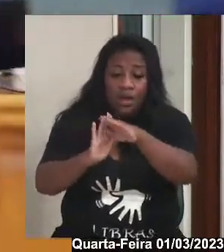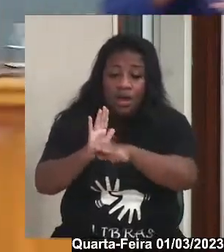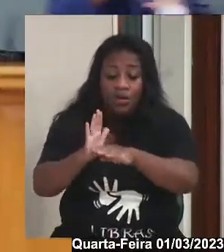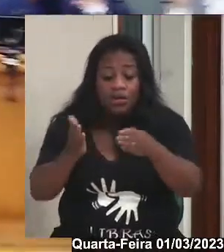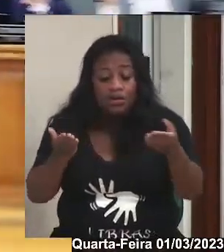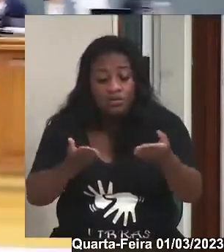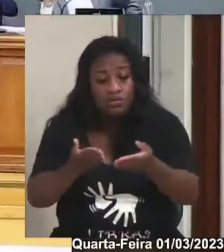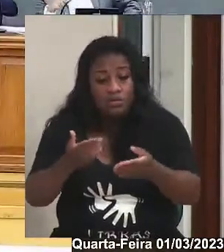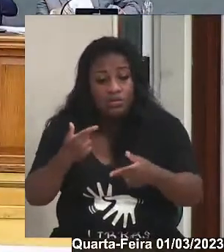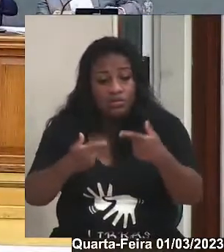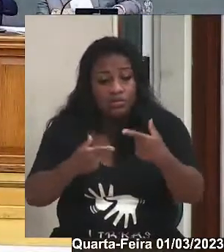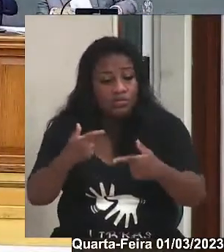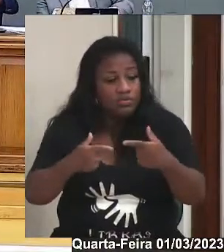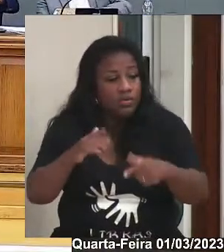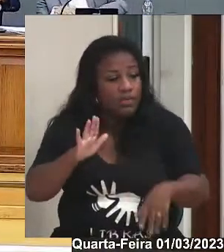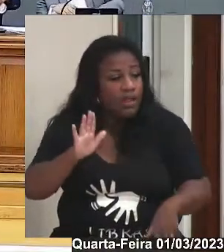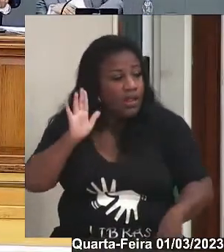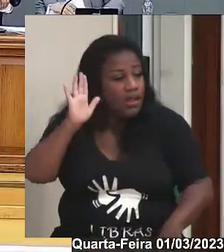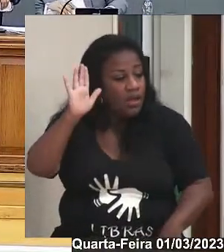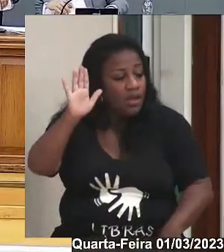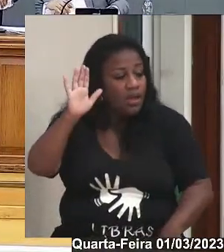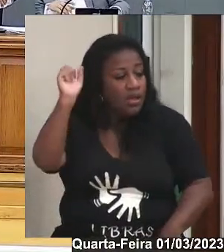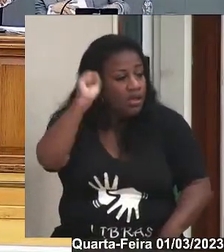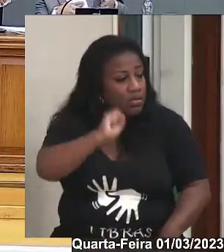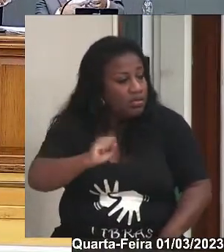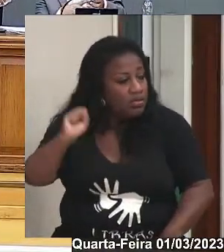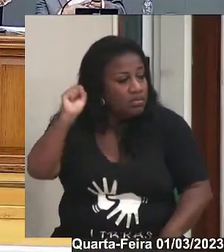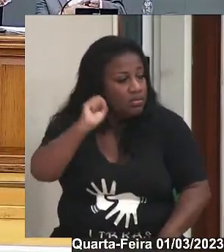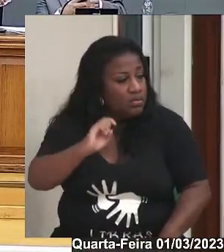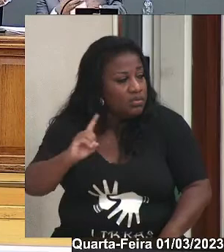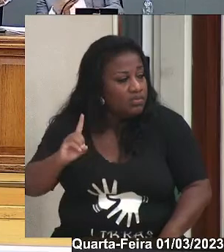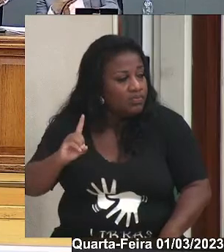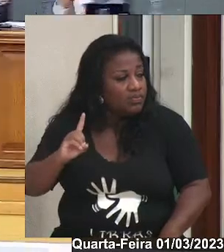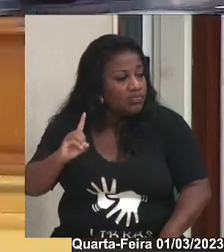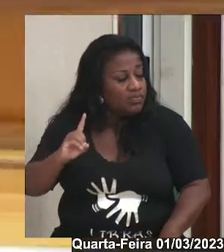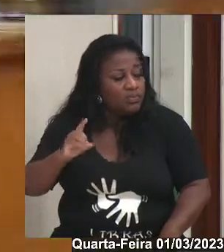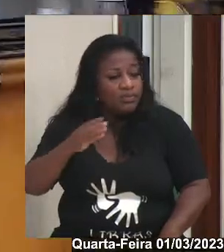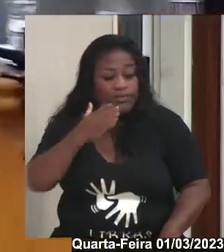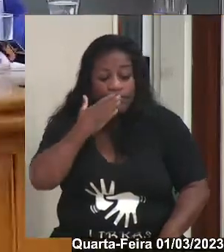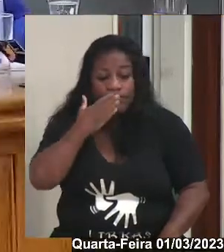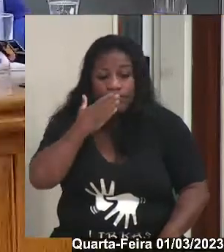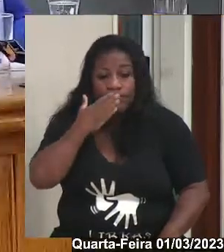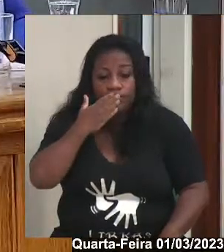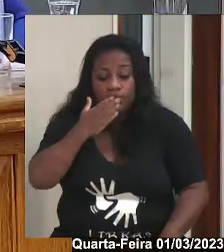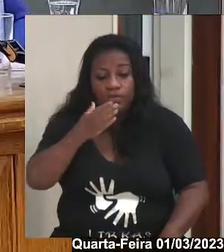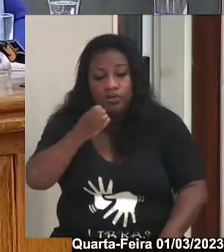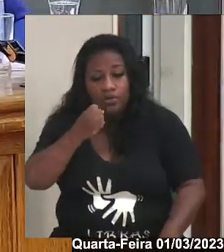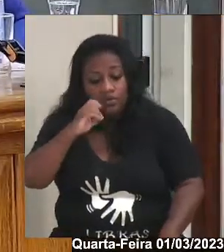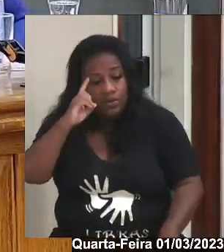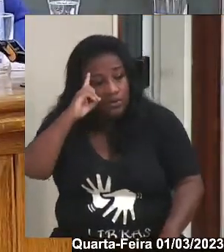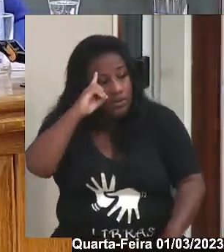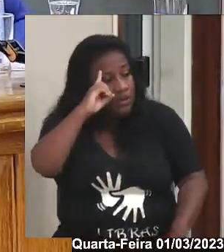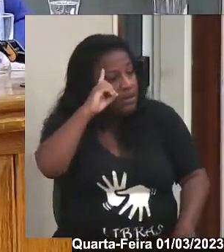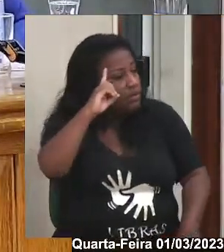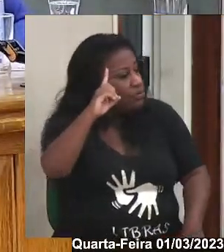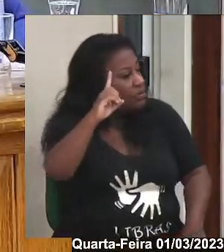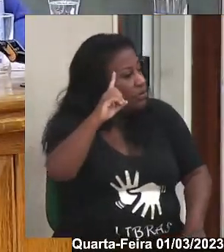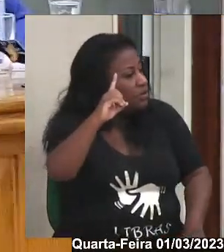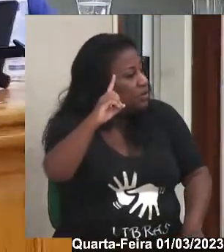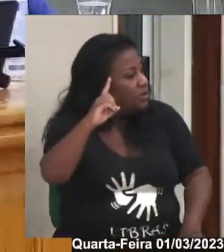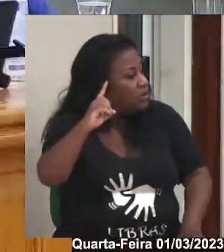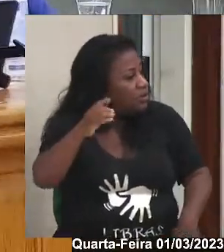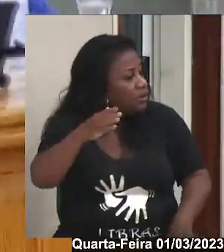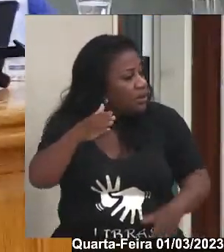vereador Sander está em discussão. Pela ordem, senhor presidente. Com a palavra, vereador Sander. Primeiramente, bom dia a todos. Gostaria de pedir o apoio